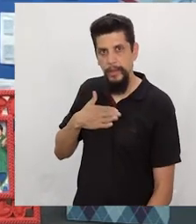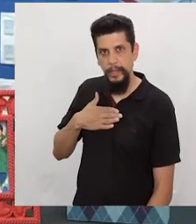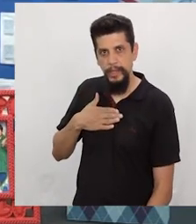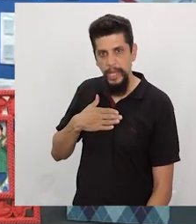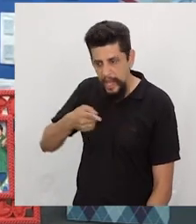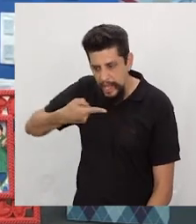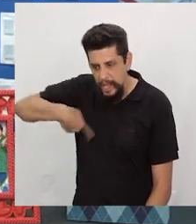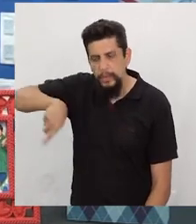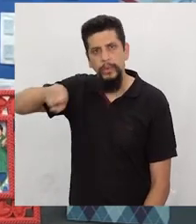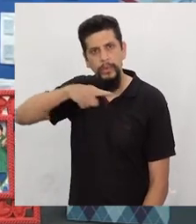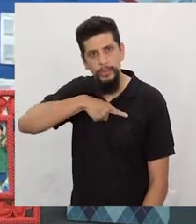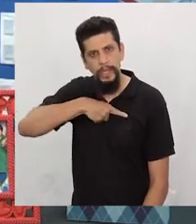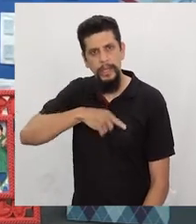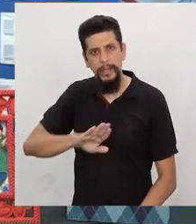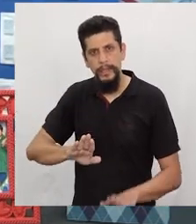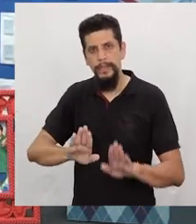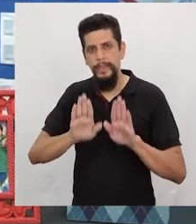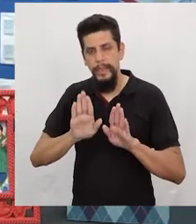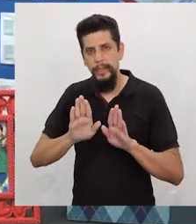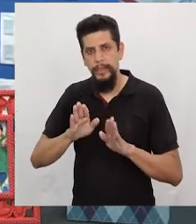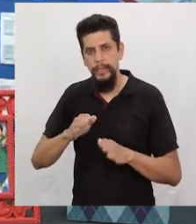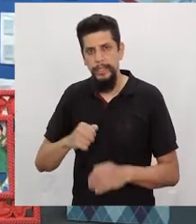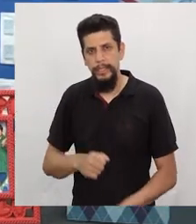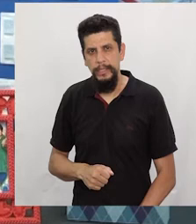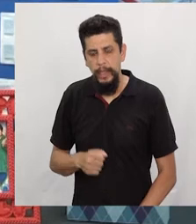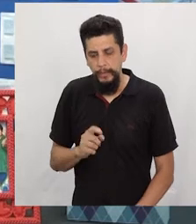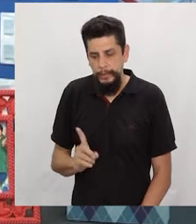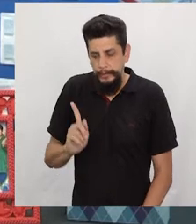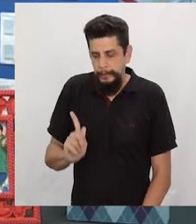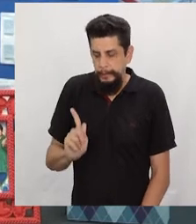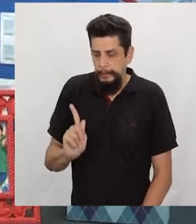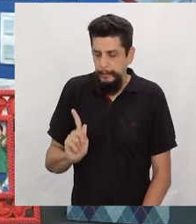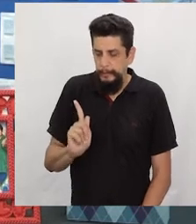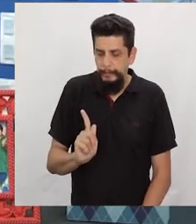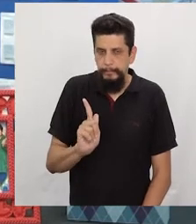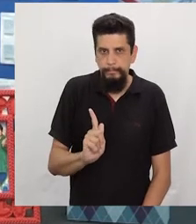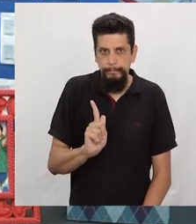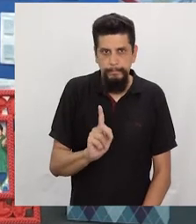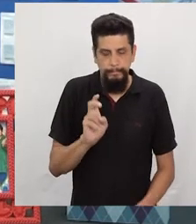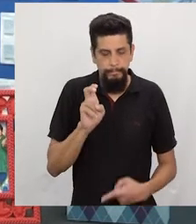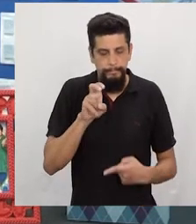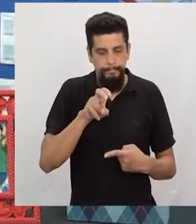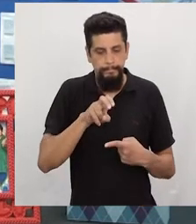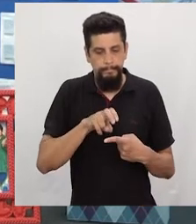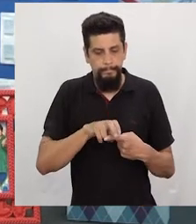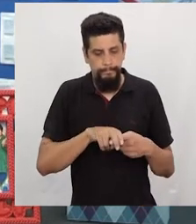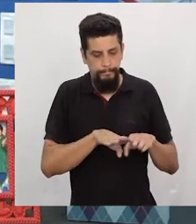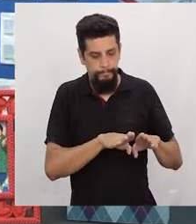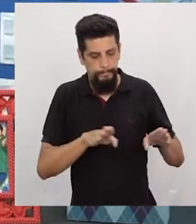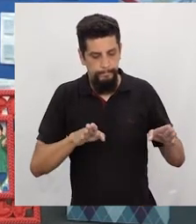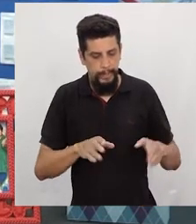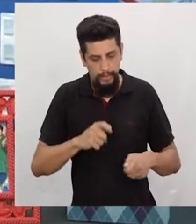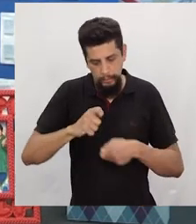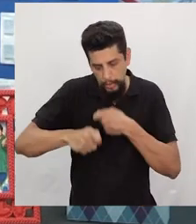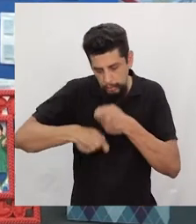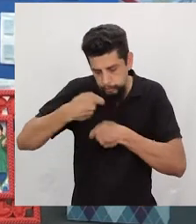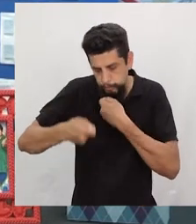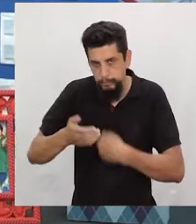era nosso. Então nós entramos devagarzinho, sentamos na mesa e nos